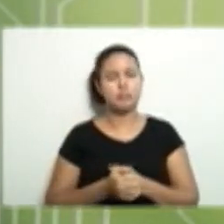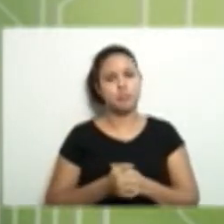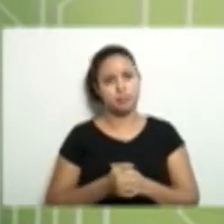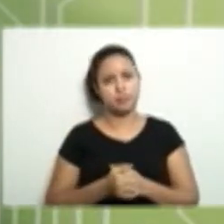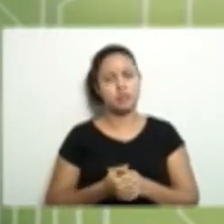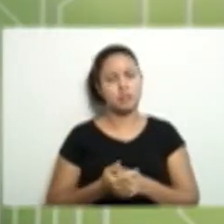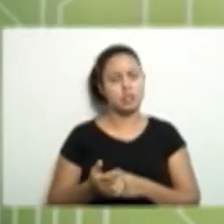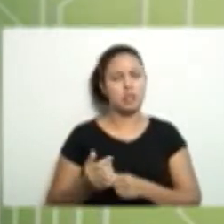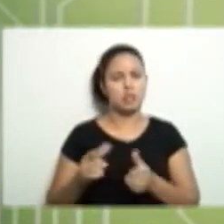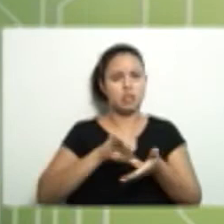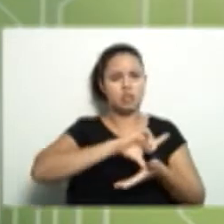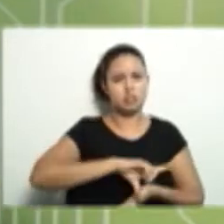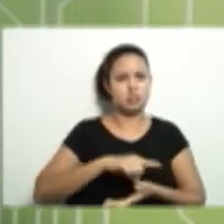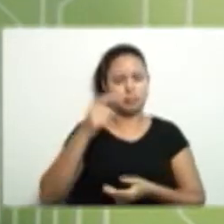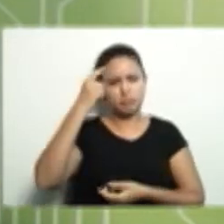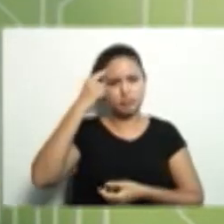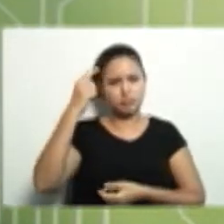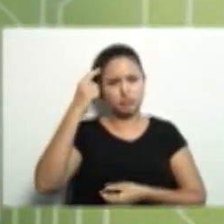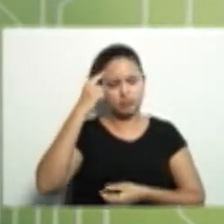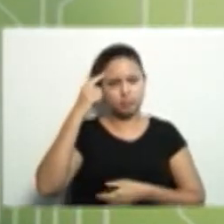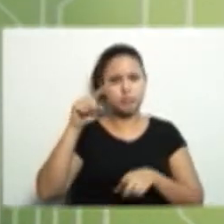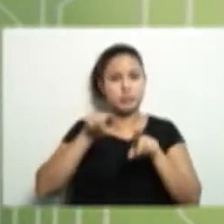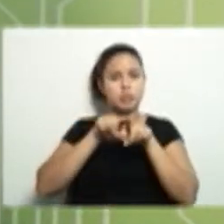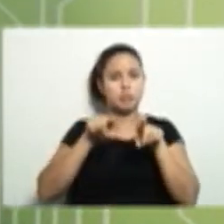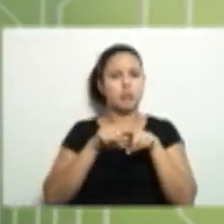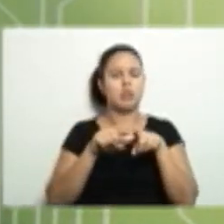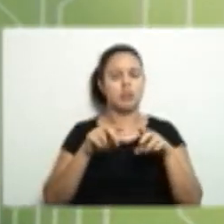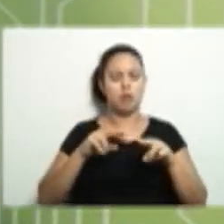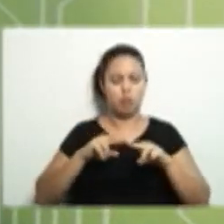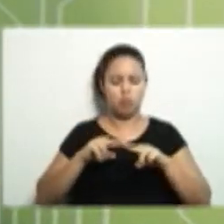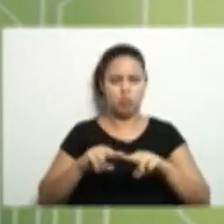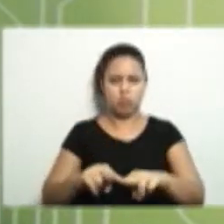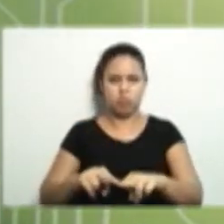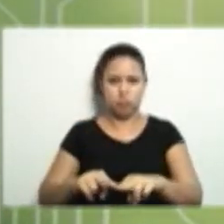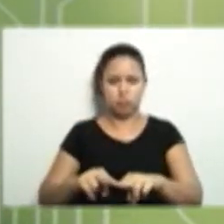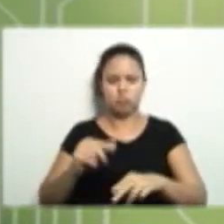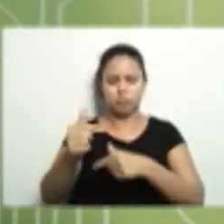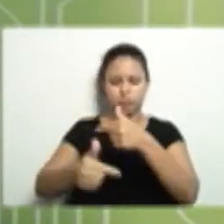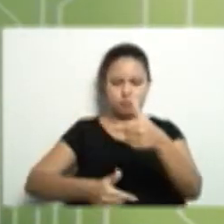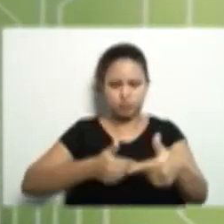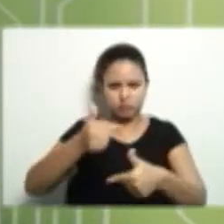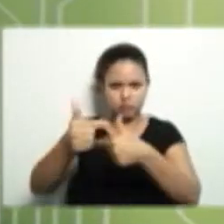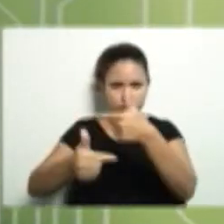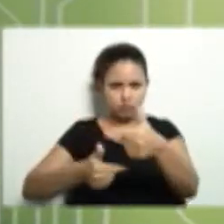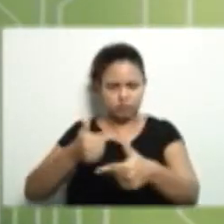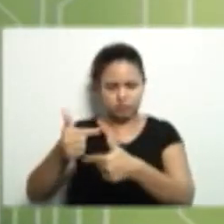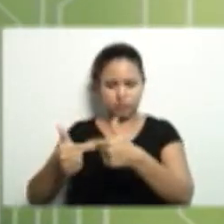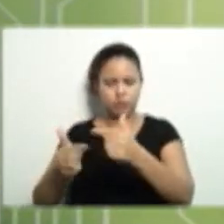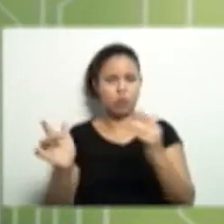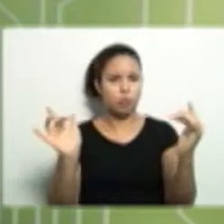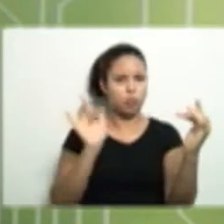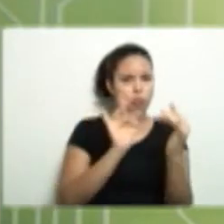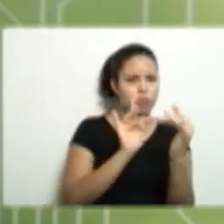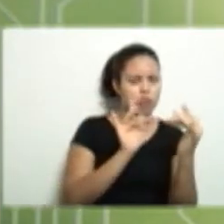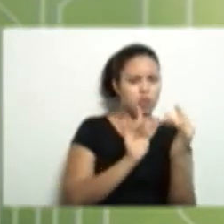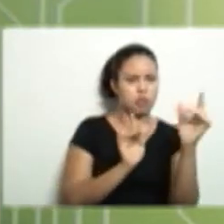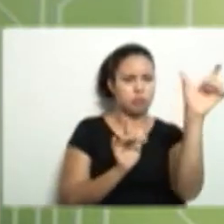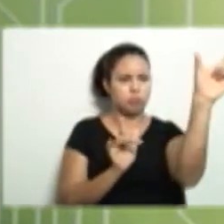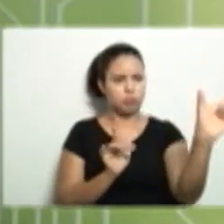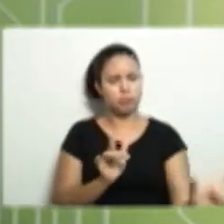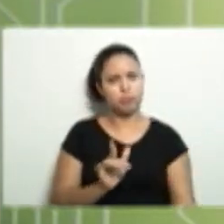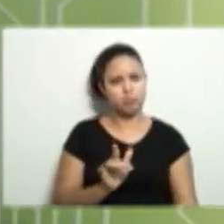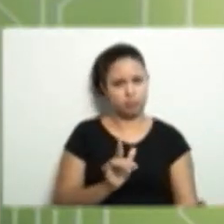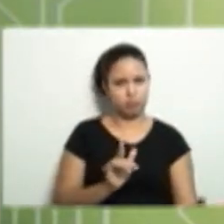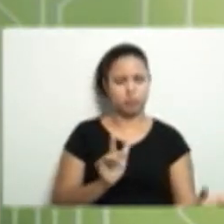de serviços essa interação entre a necessidade da modernização do fator humano e a modernização das